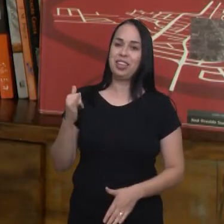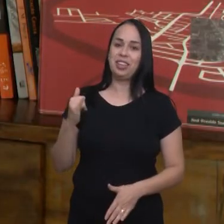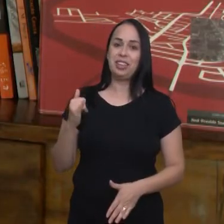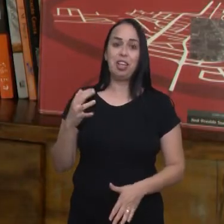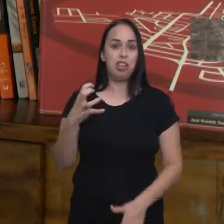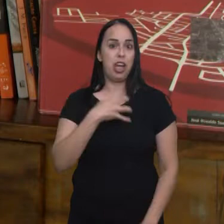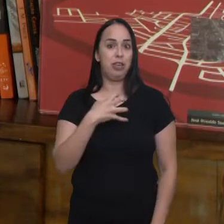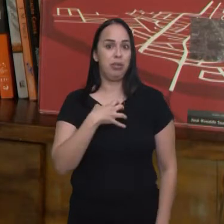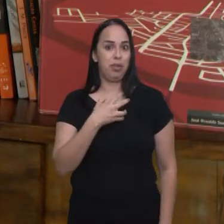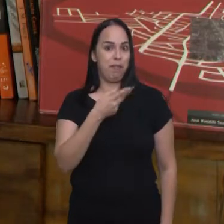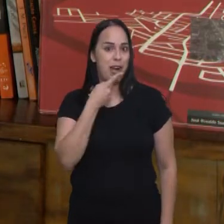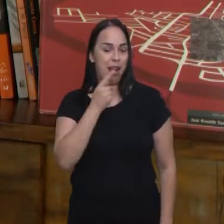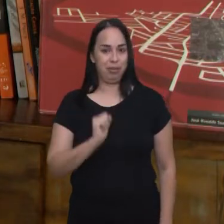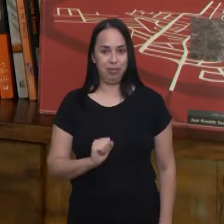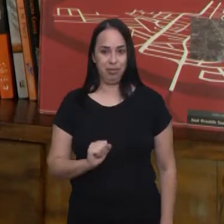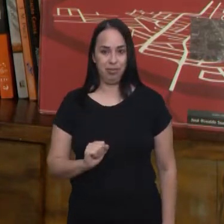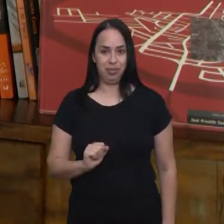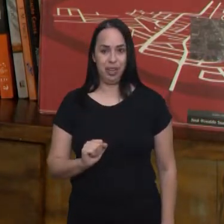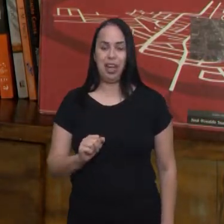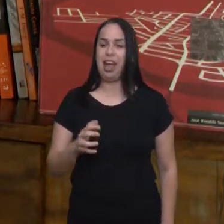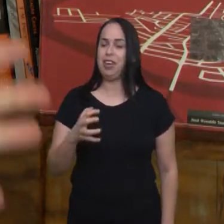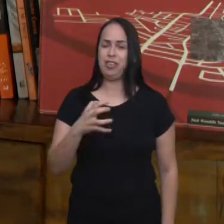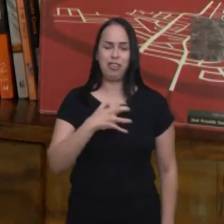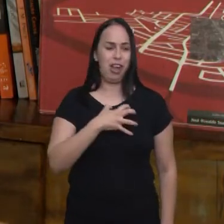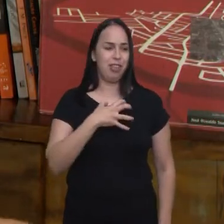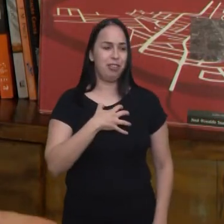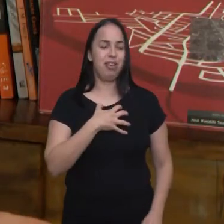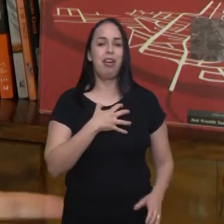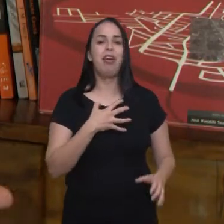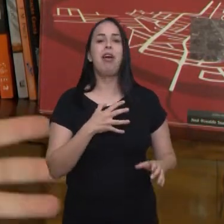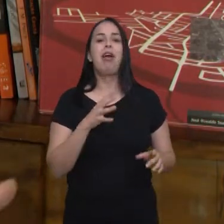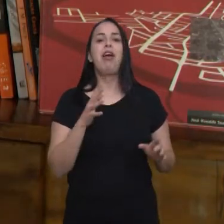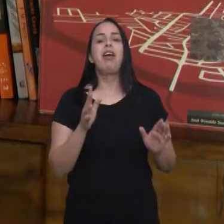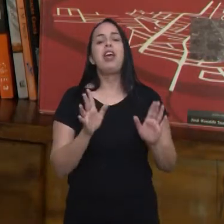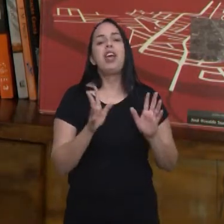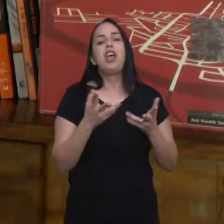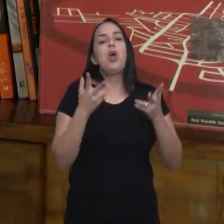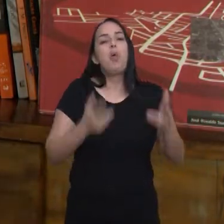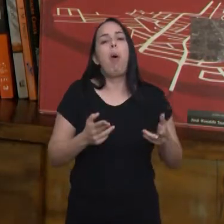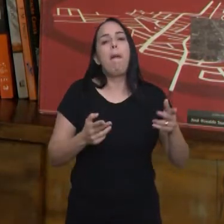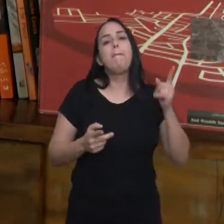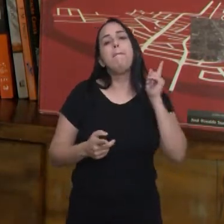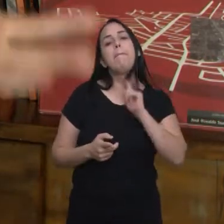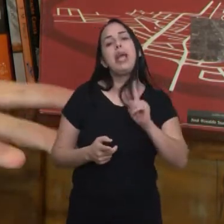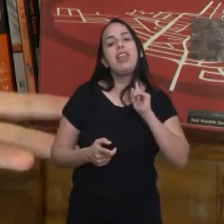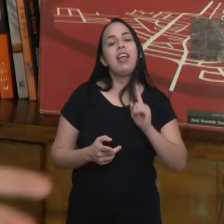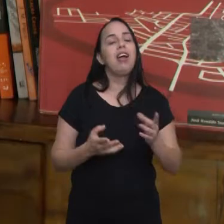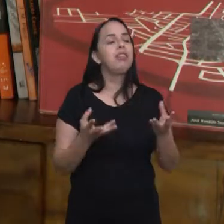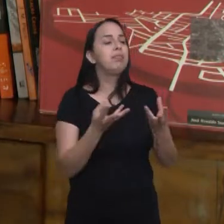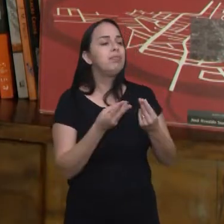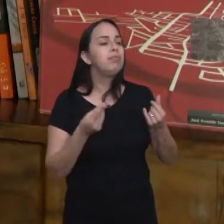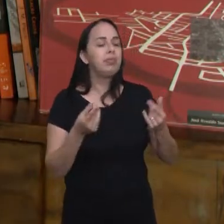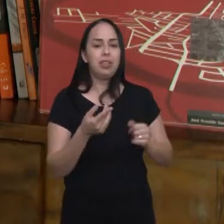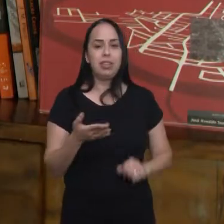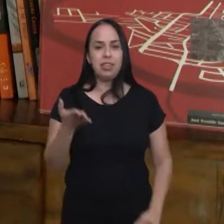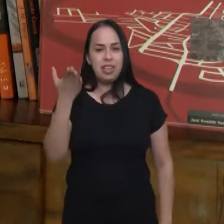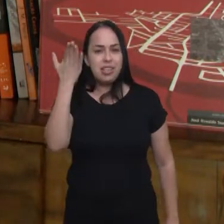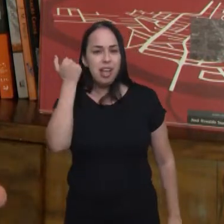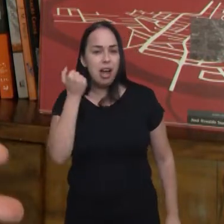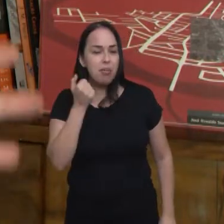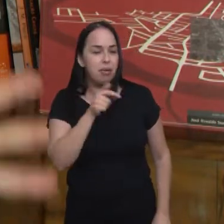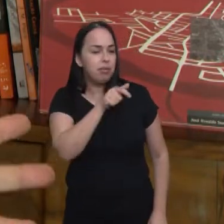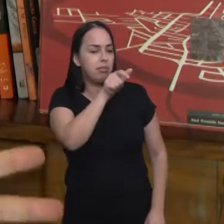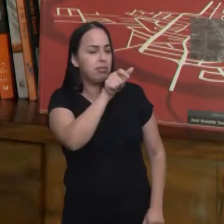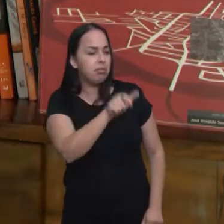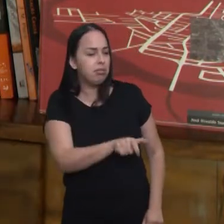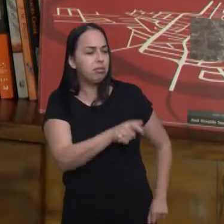sotaque. O sotaque de Santana é um sotaque mineiro. O sotaque mineiro é um sotaque gostoso de ouvir. Você sabe que a gente conhece